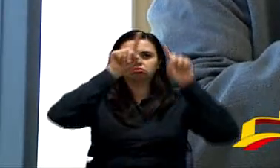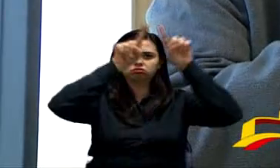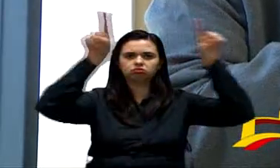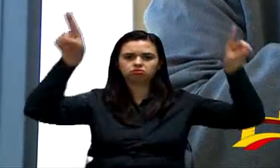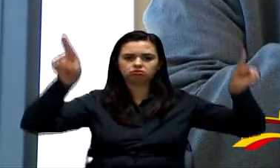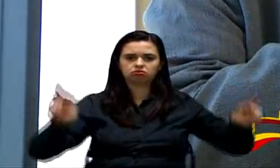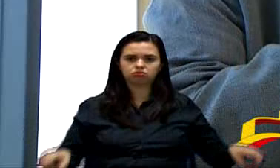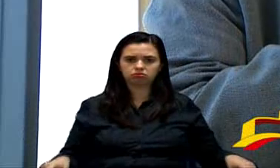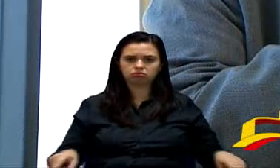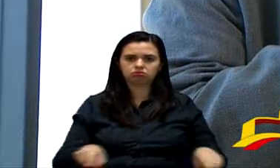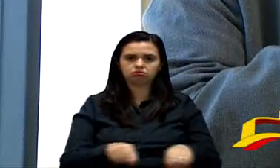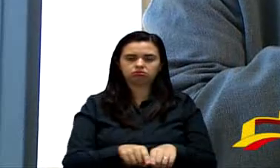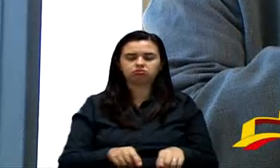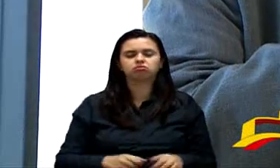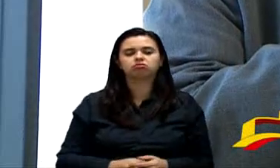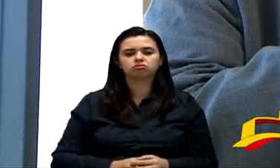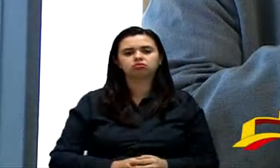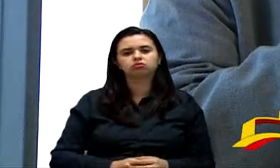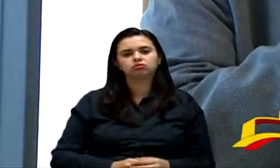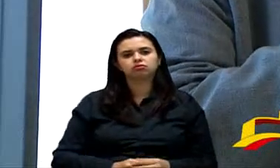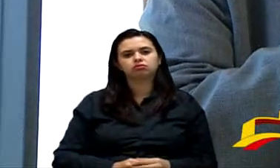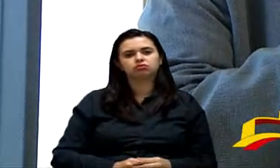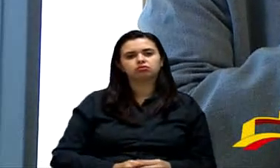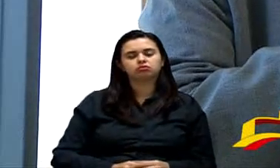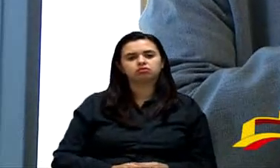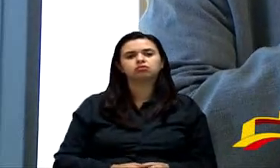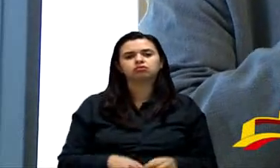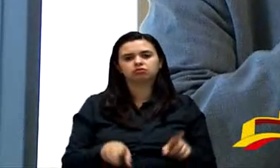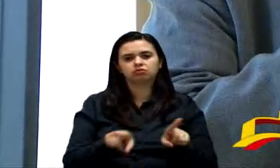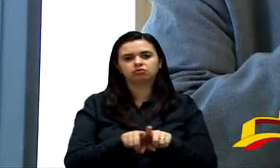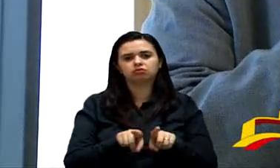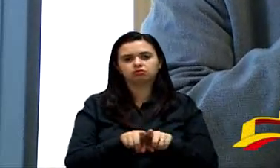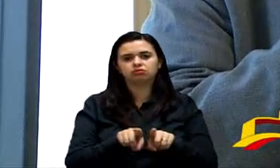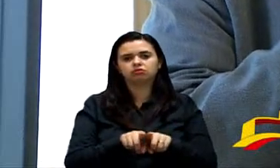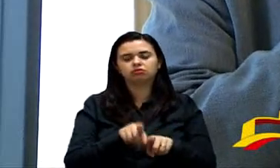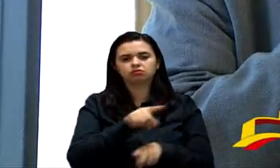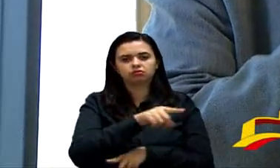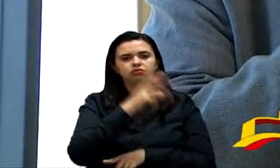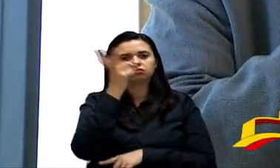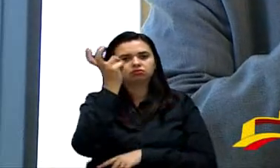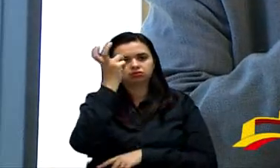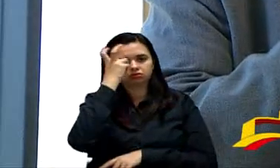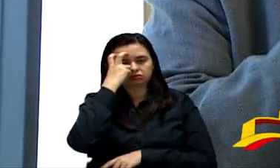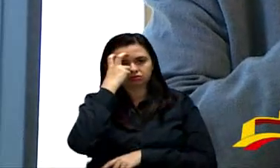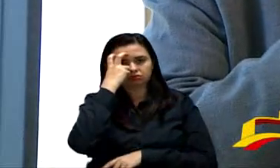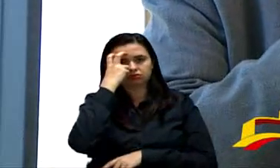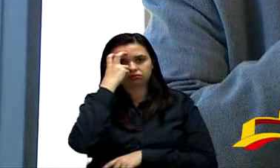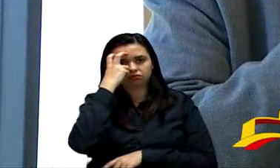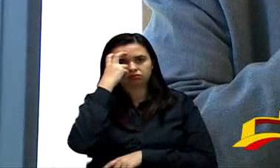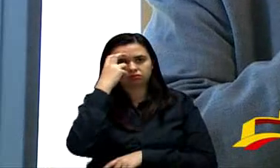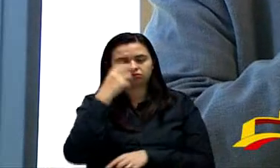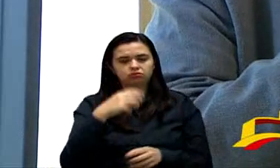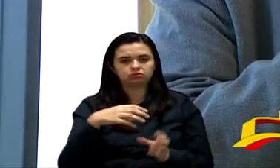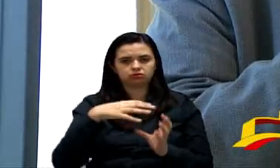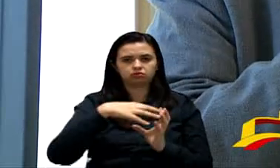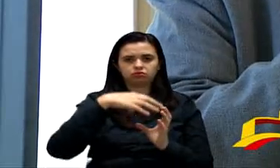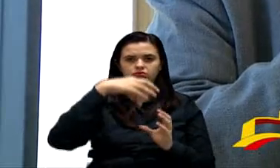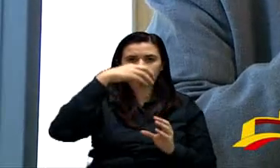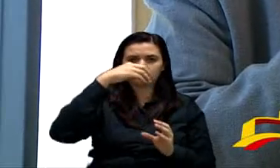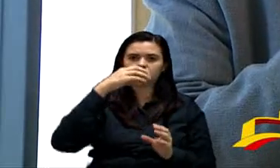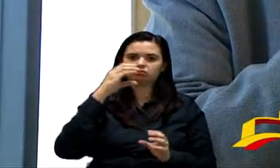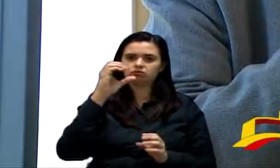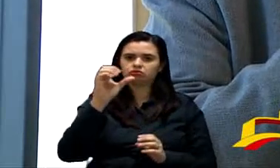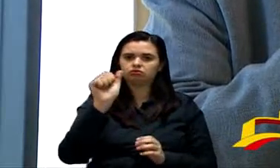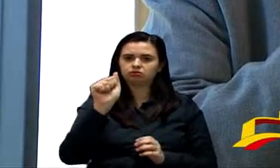É um símbolo máximo, inclusive da cultura e da produção, não só do norte, na